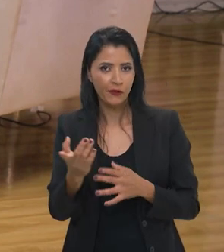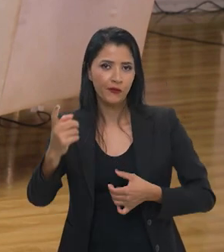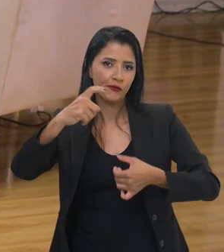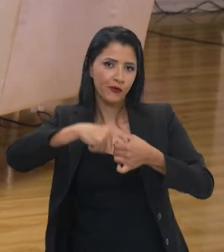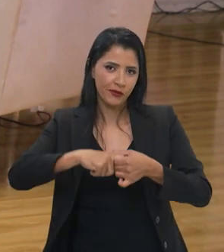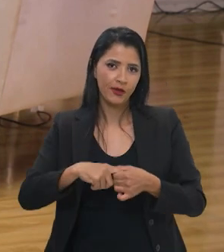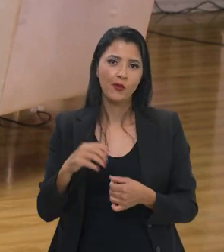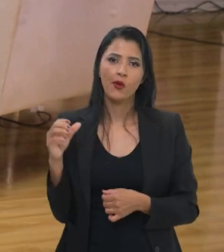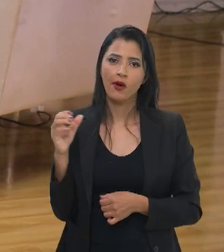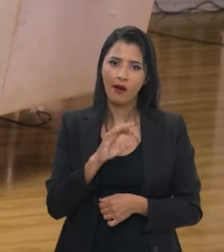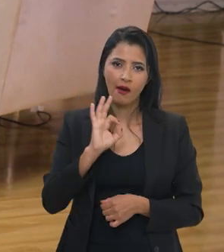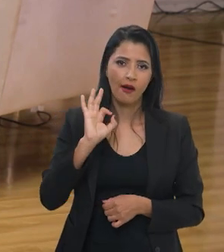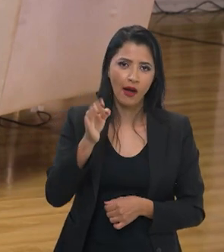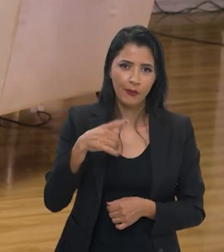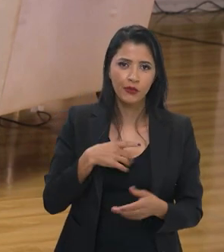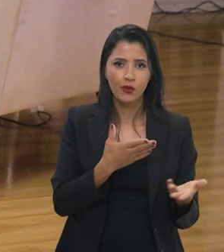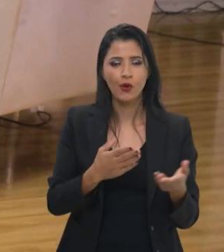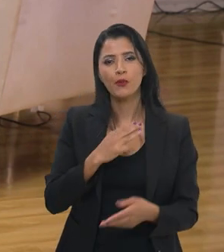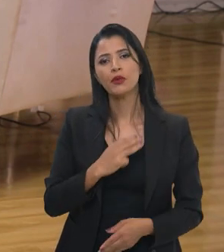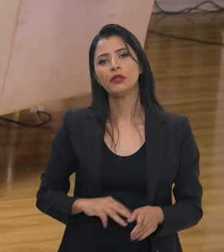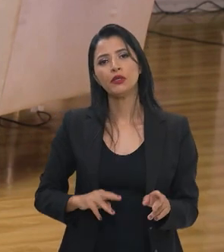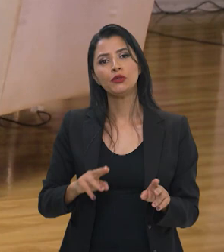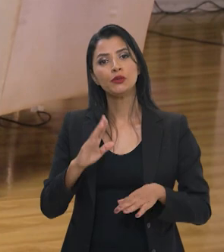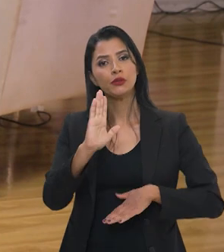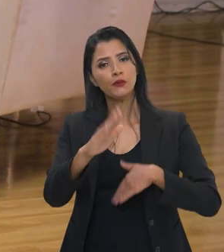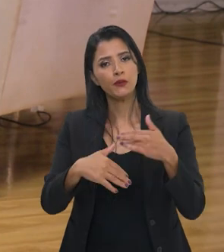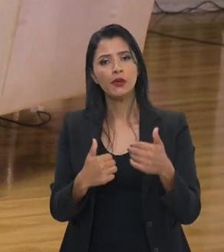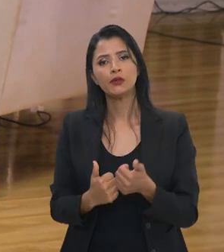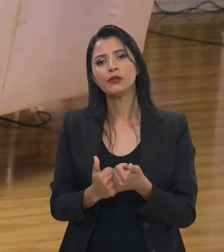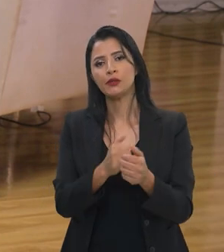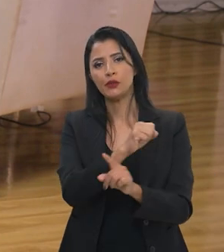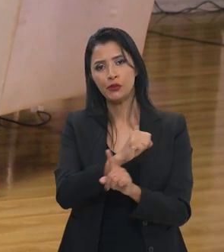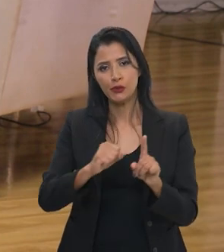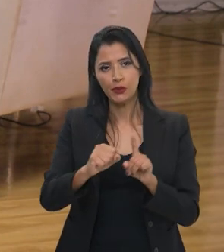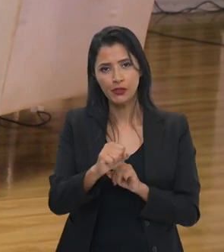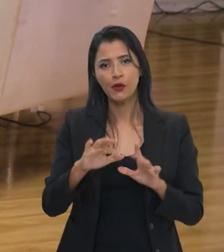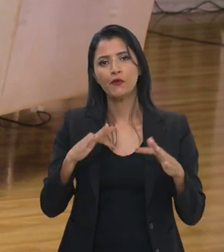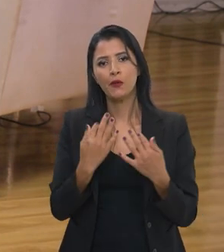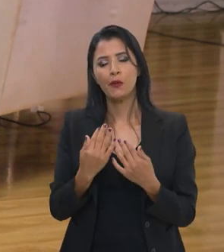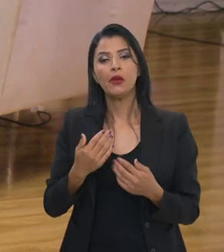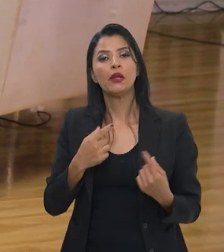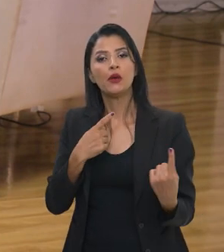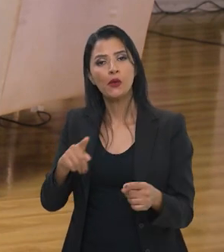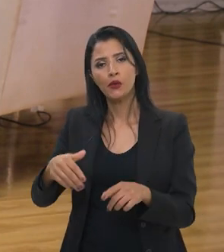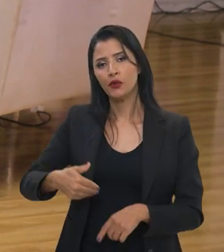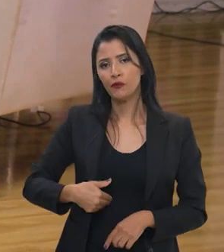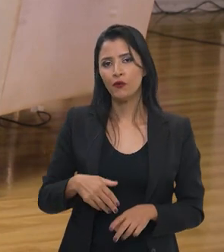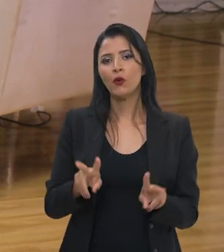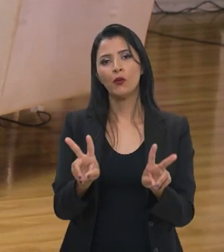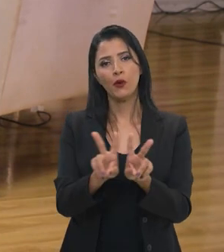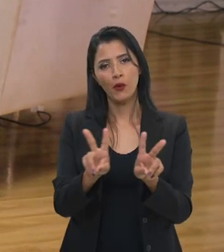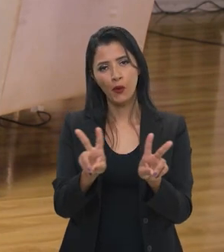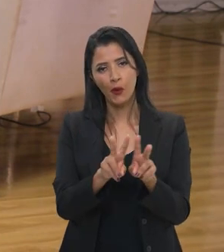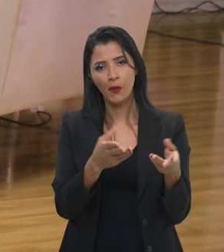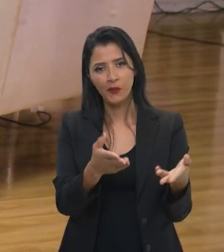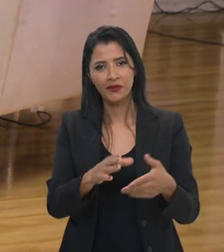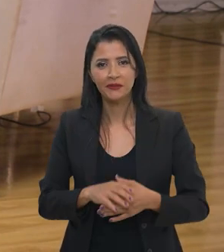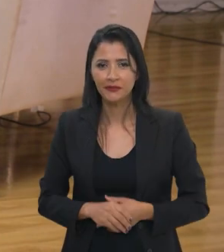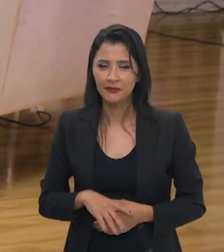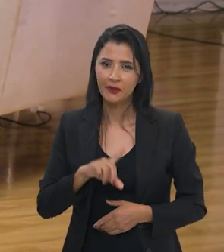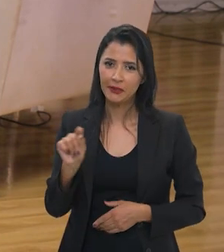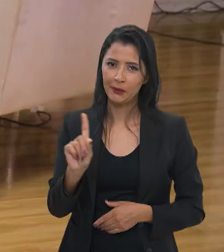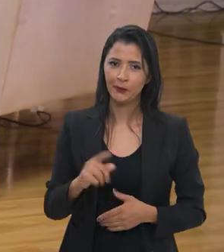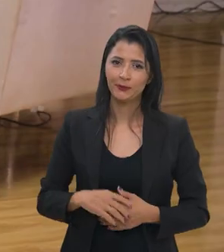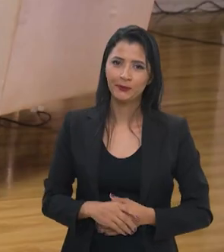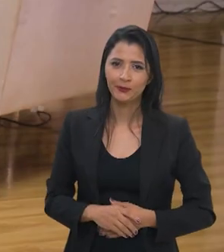para um rápido intervalo e voltamos em instantes com o ministro do desenvolvimento e assistência social família e combate à fome Wellington